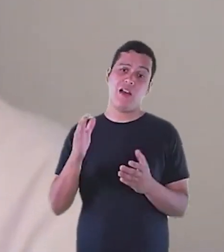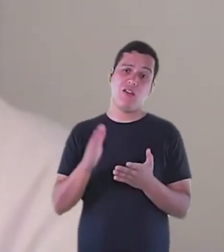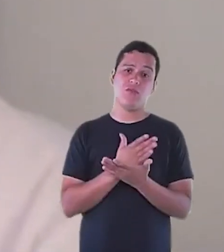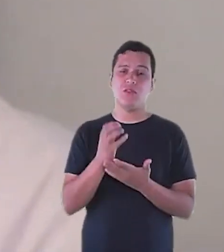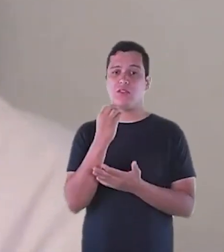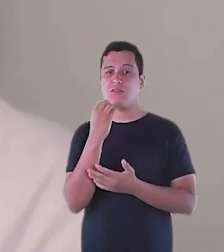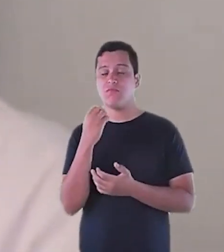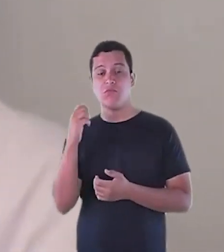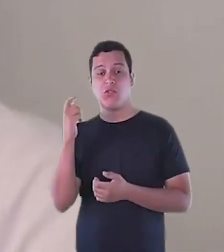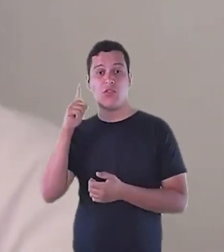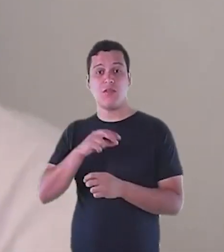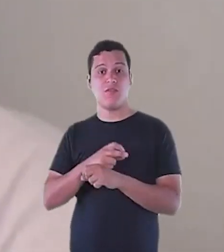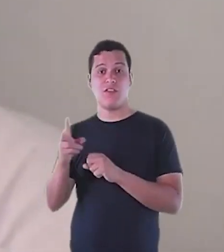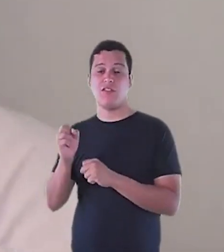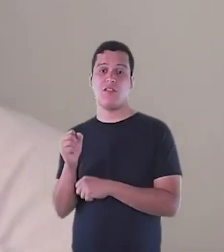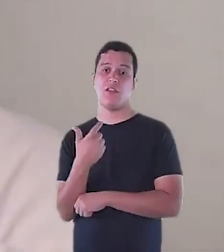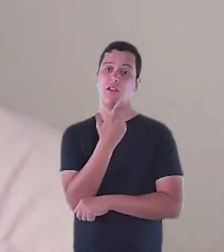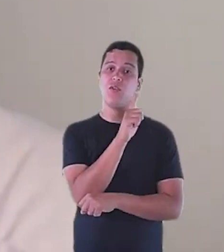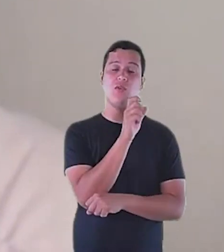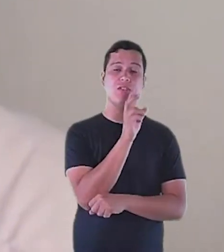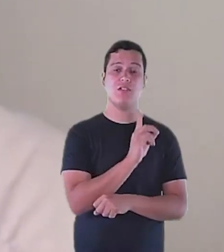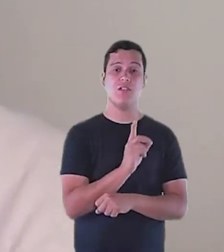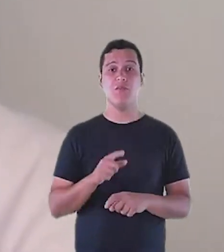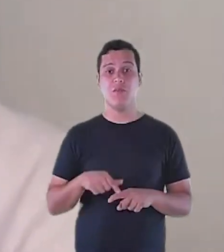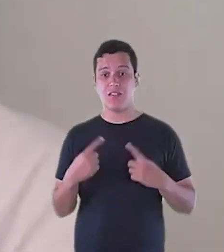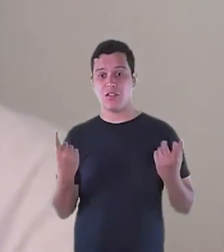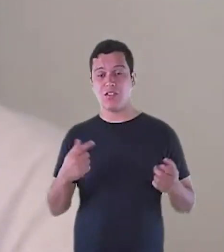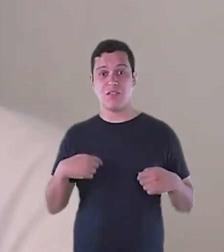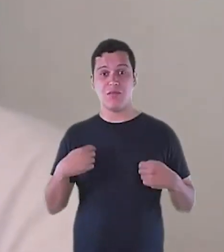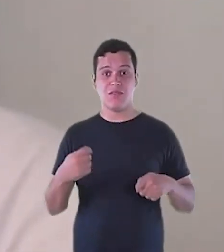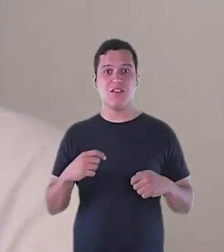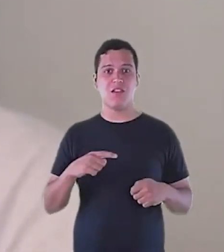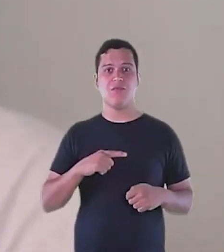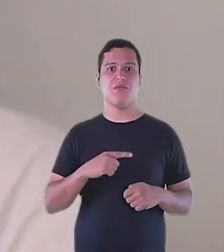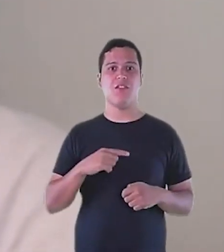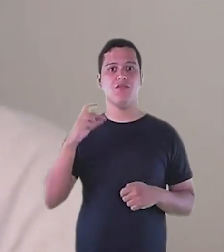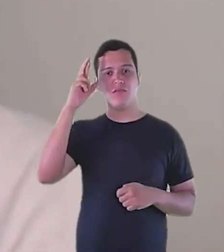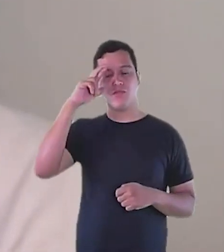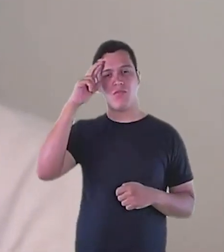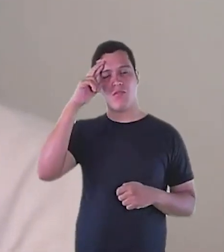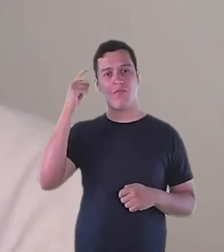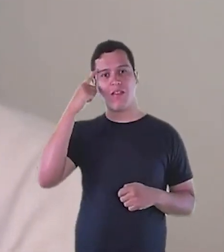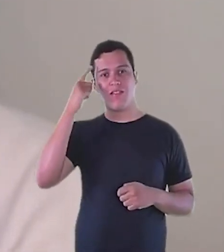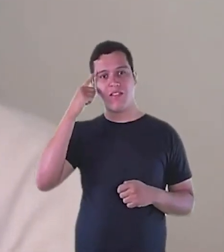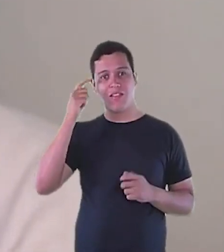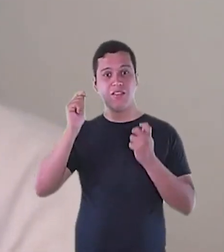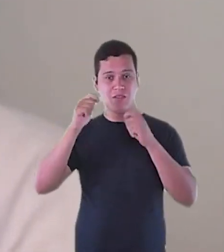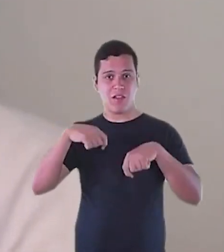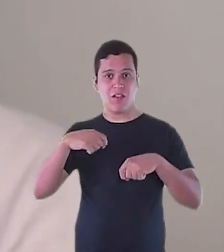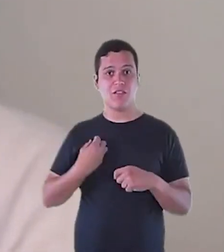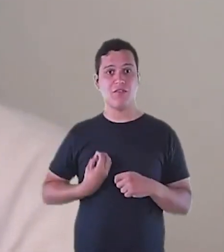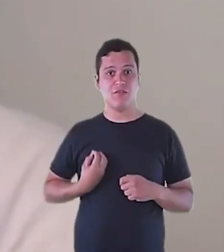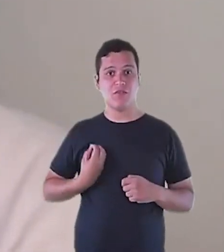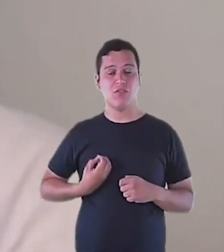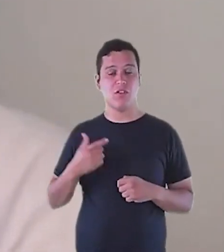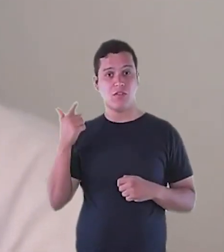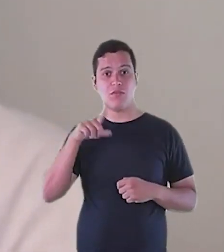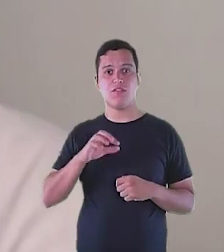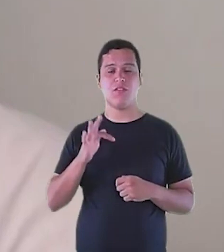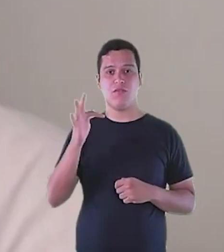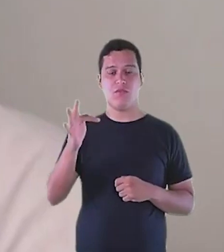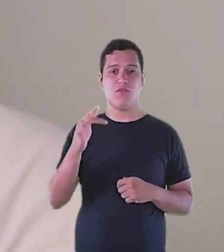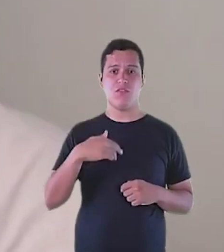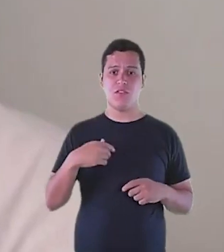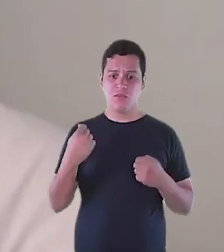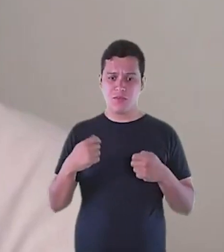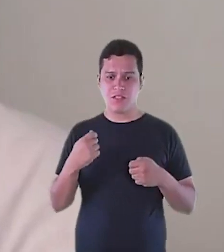Mas a gente vive da esperança, né? Nós vivemos da esperança. Então nós temos que manter a confiança no país e